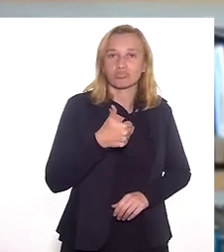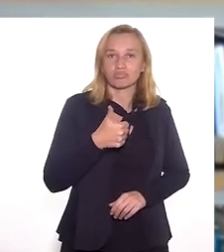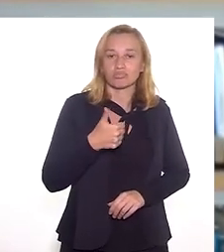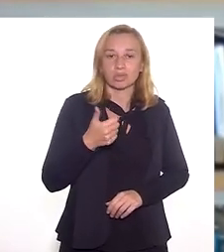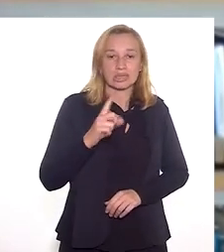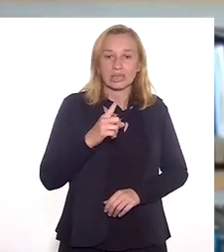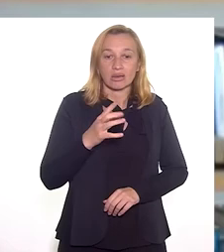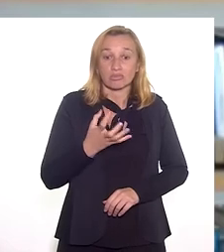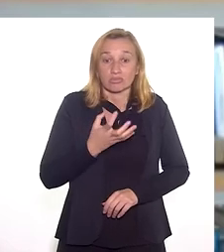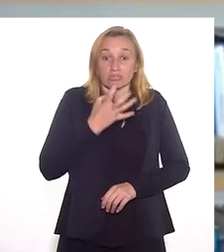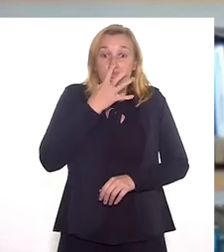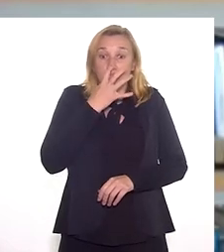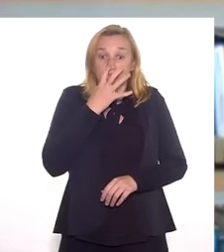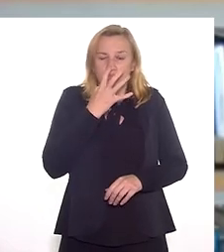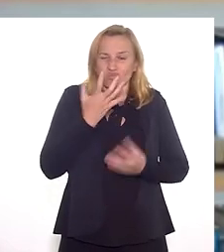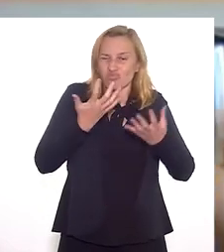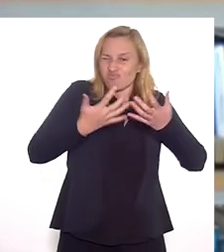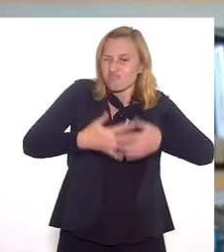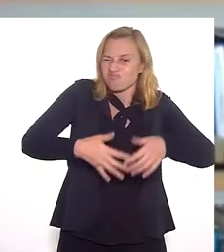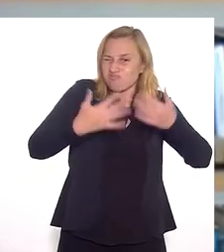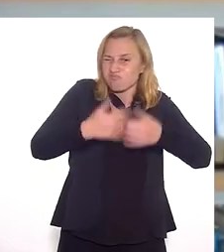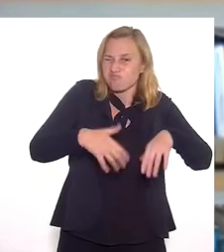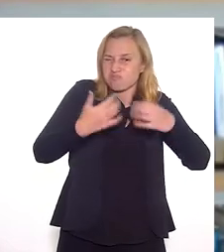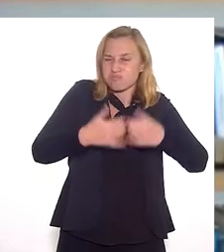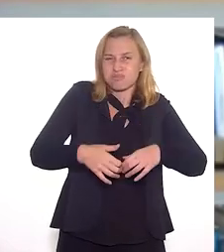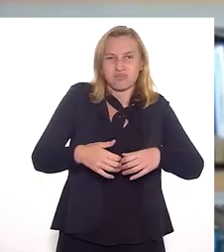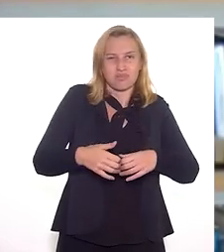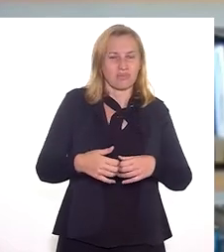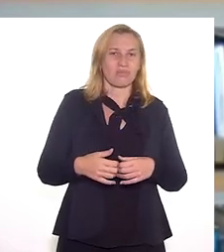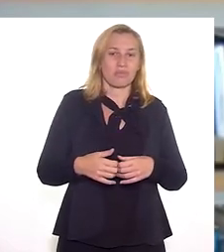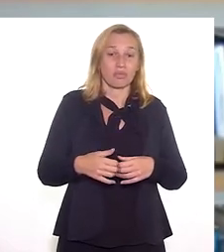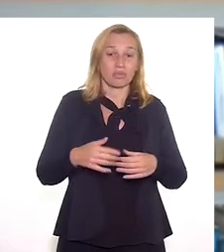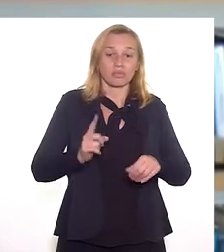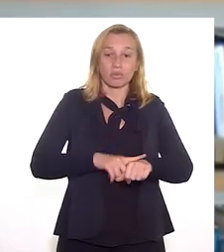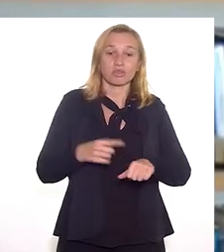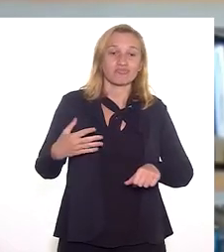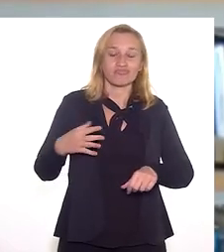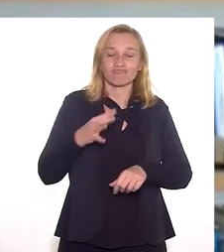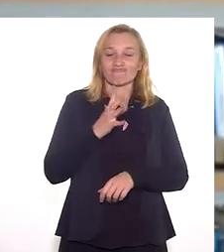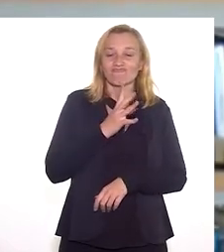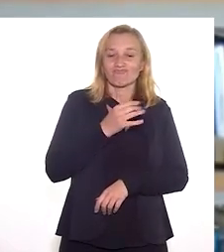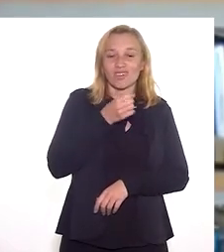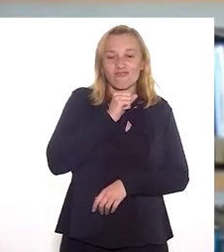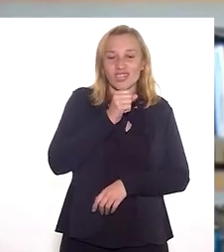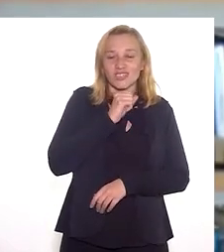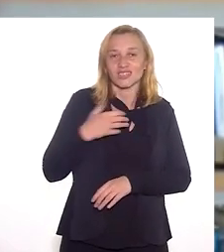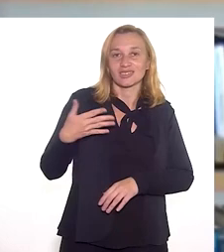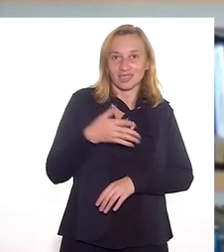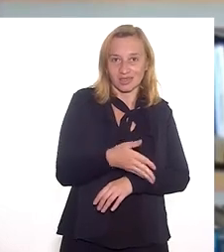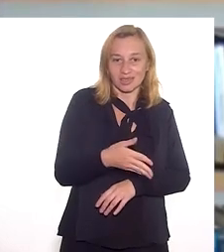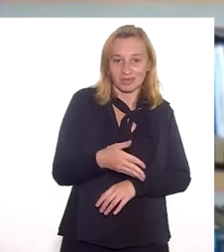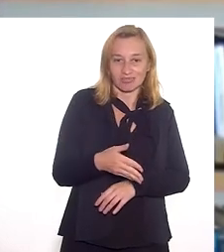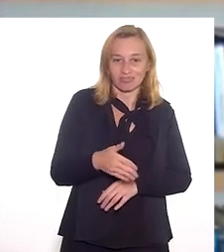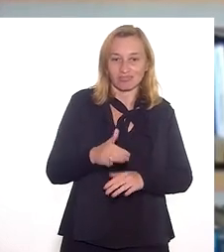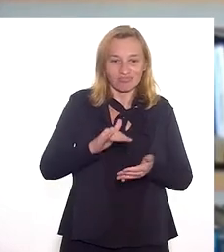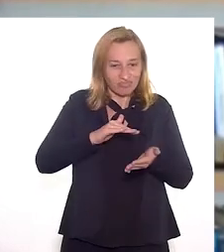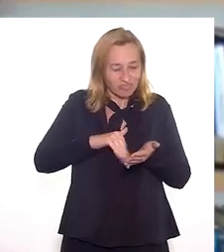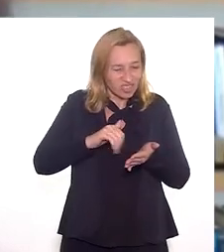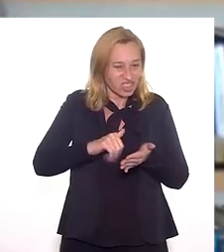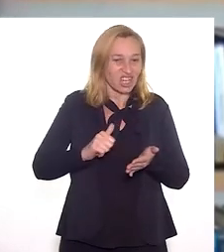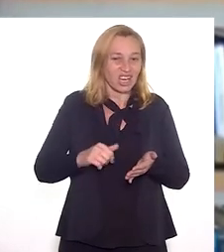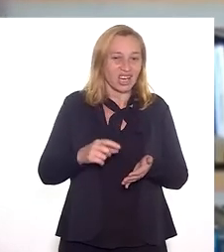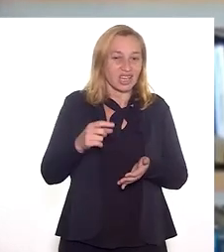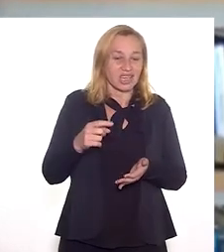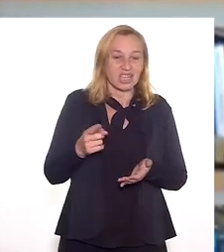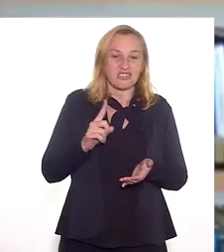um para a gente não se surpreender com conflitos desnecessários quando a velhice chega.